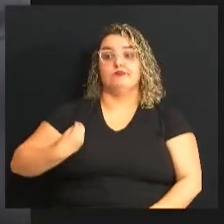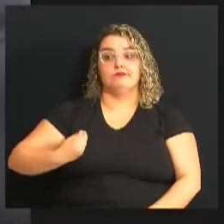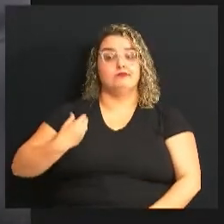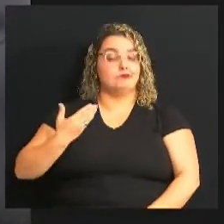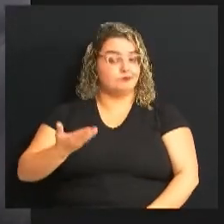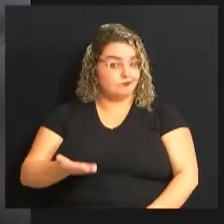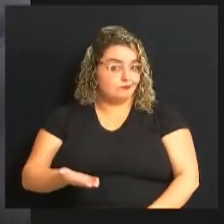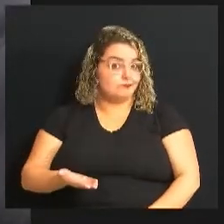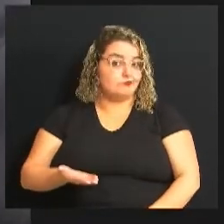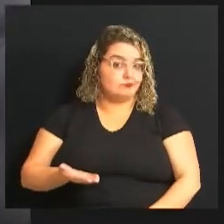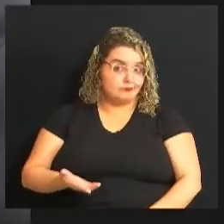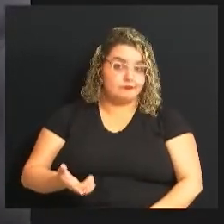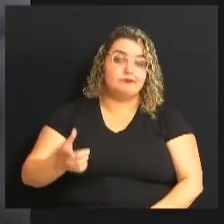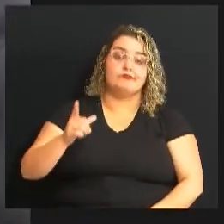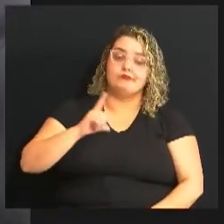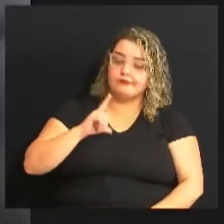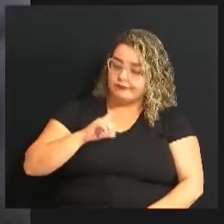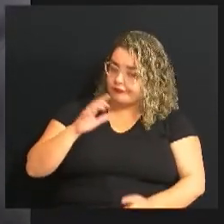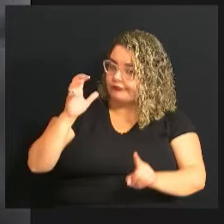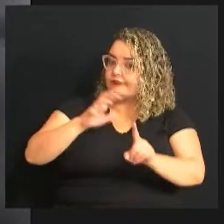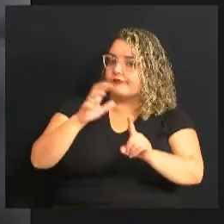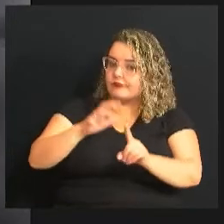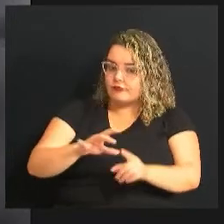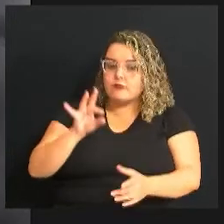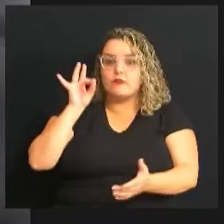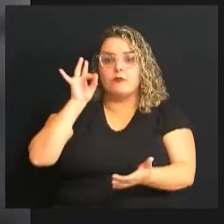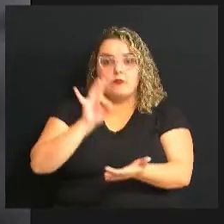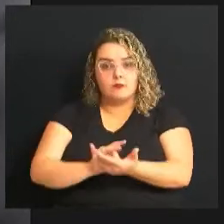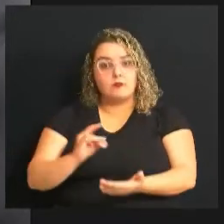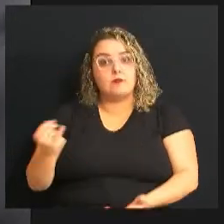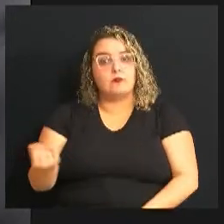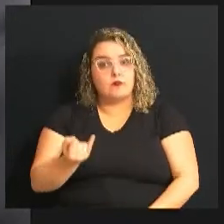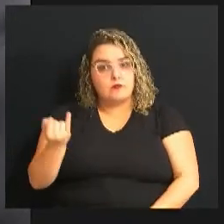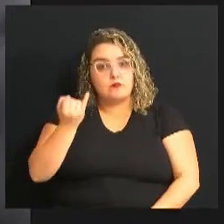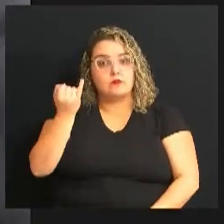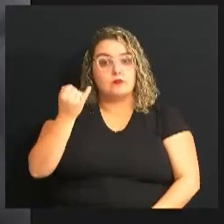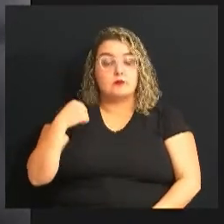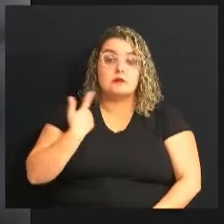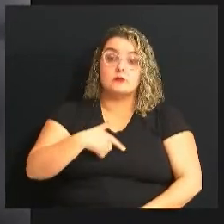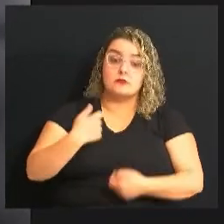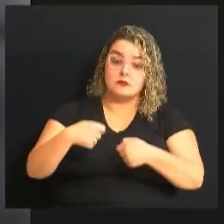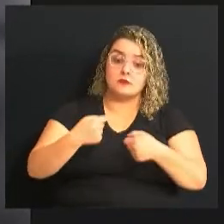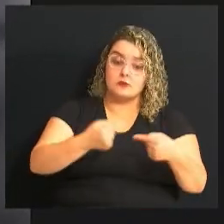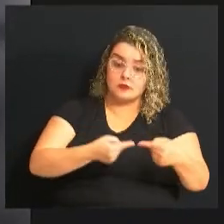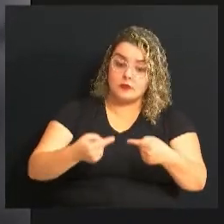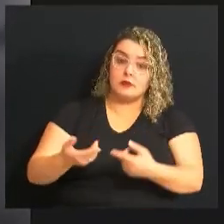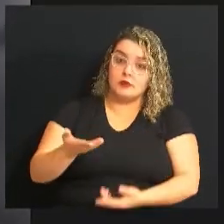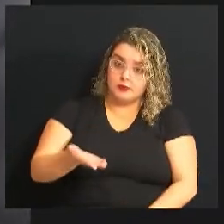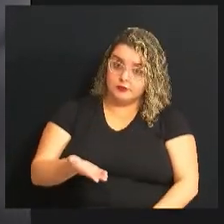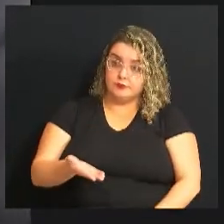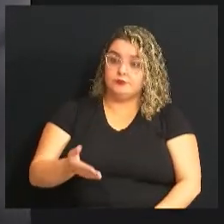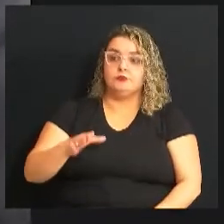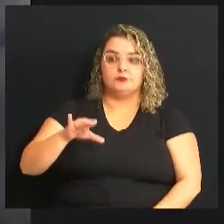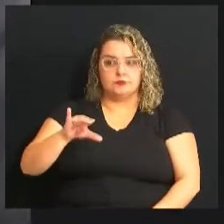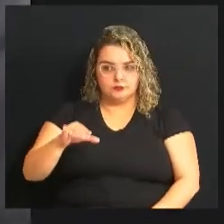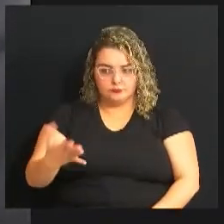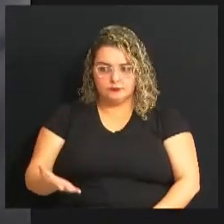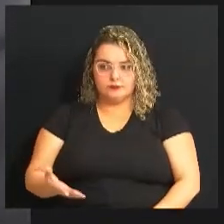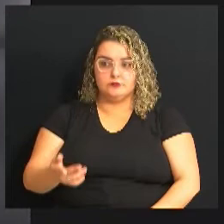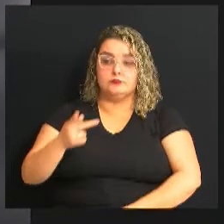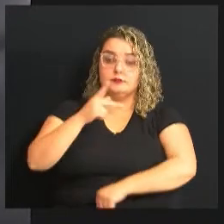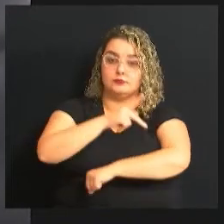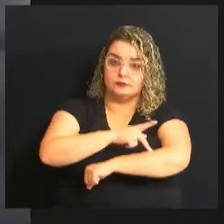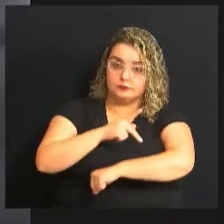E isso tem causado impactos realmente significativos. E a gente precisa discutir isso cientificamente,